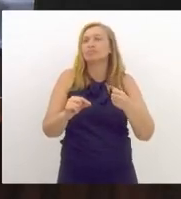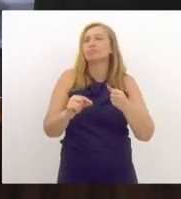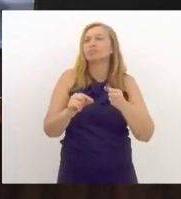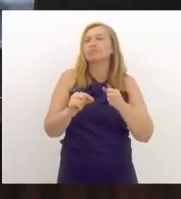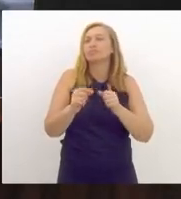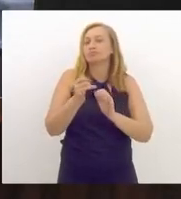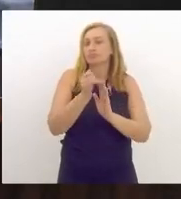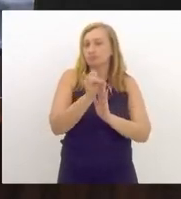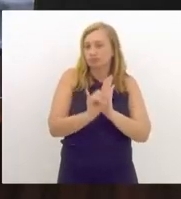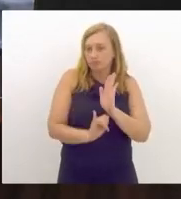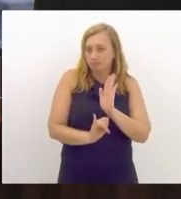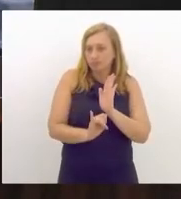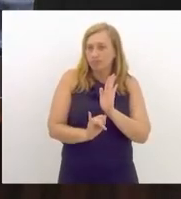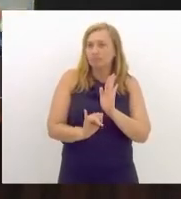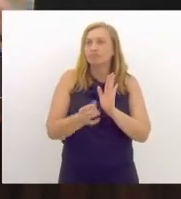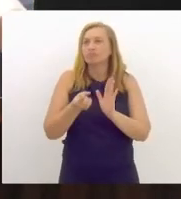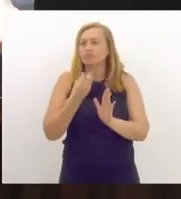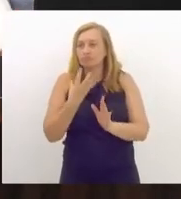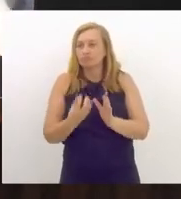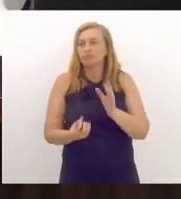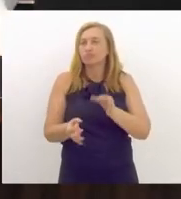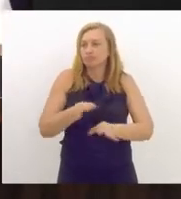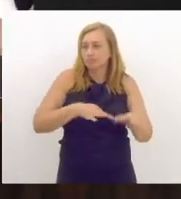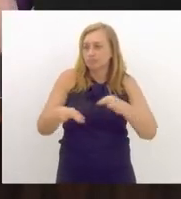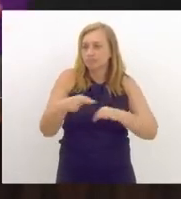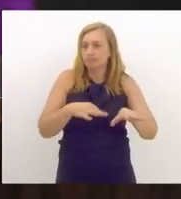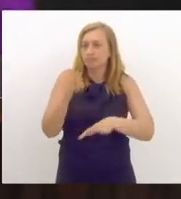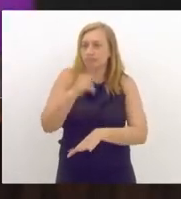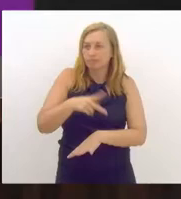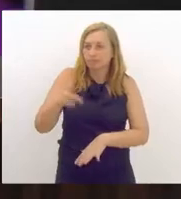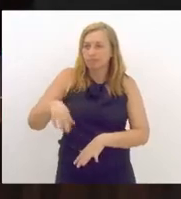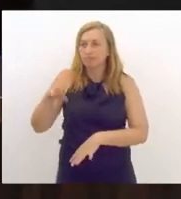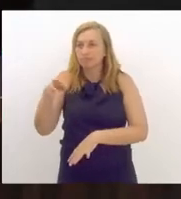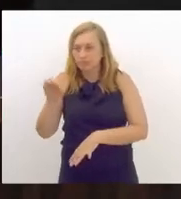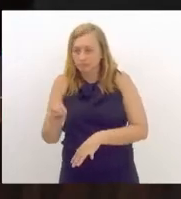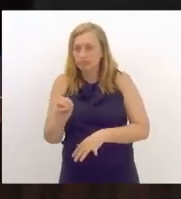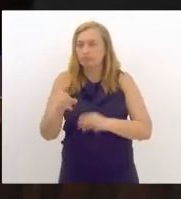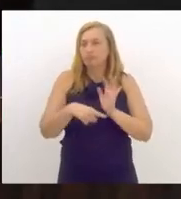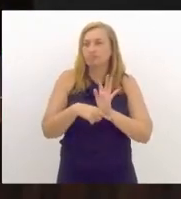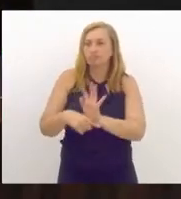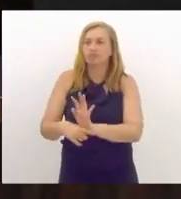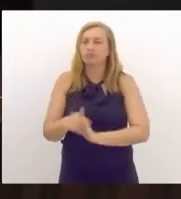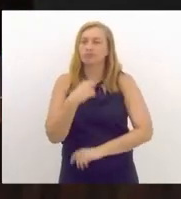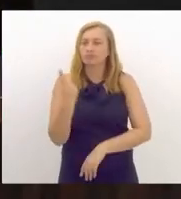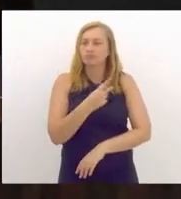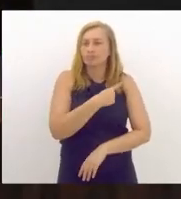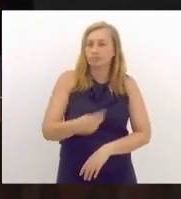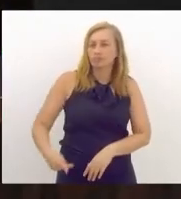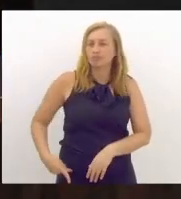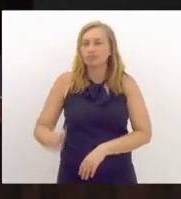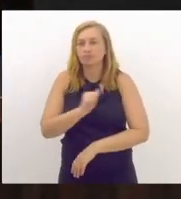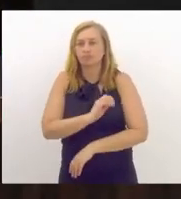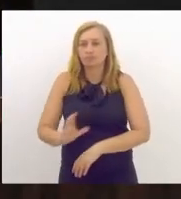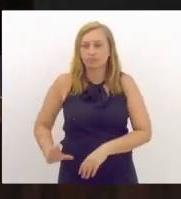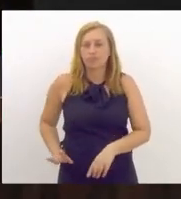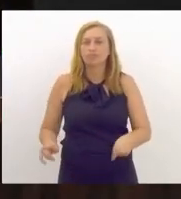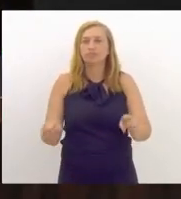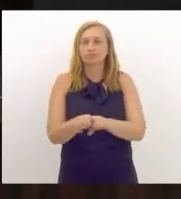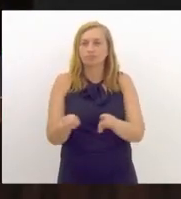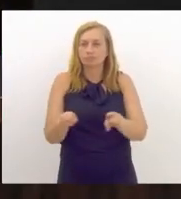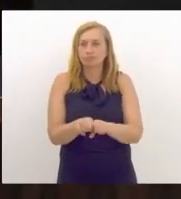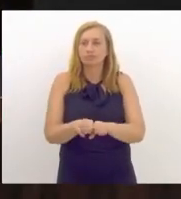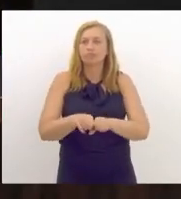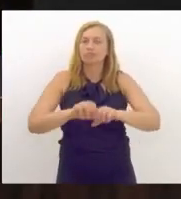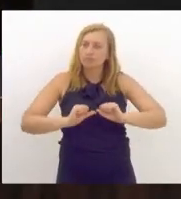muito bem construídos Professor Mauro Osório aqui contribuiu o nosso Presidente André Siciliano que vem também